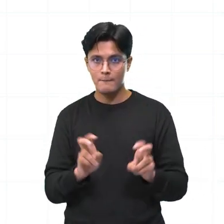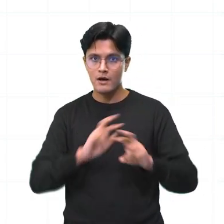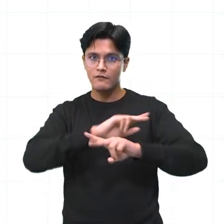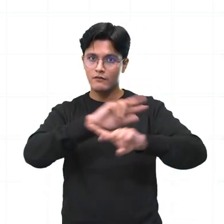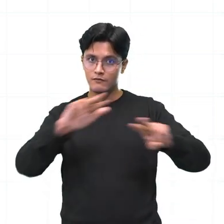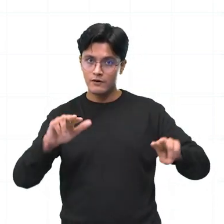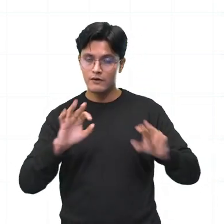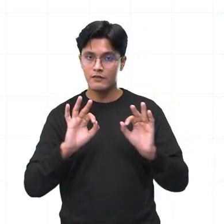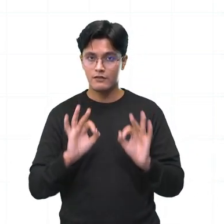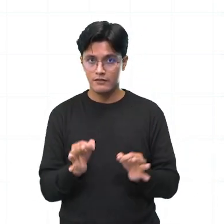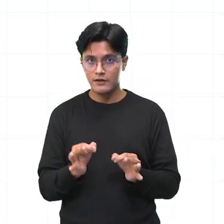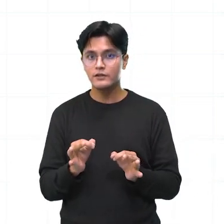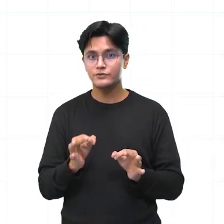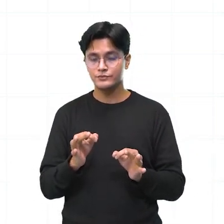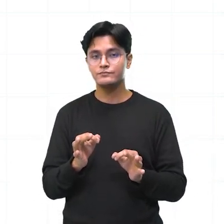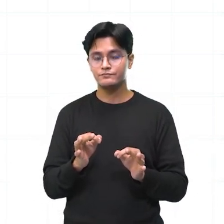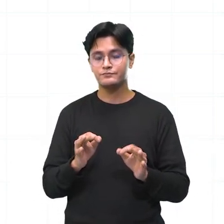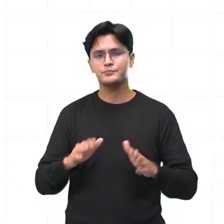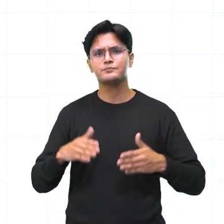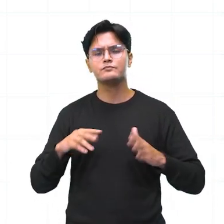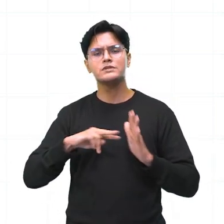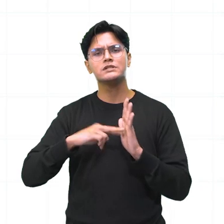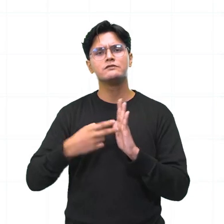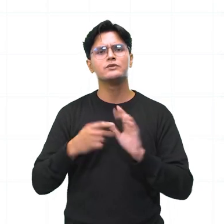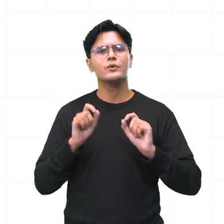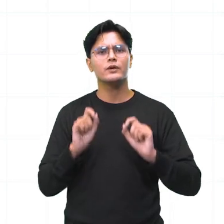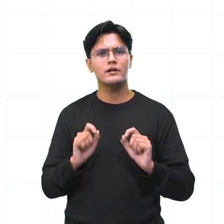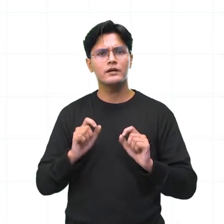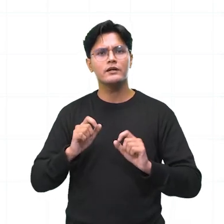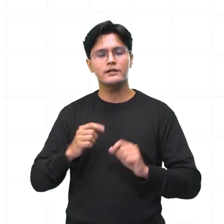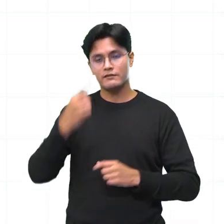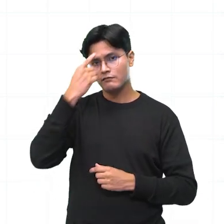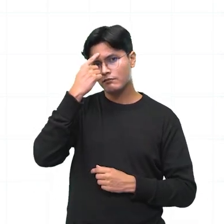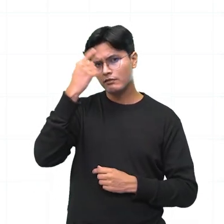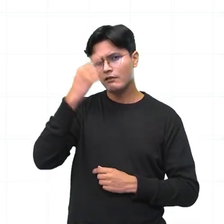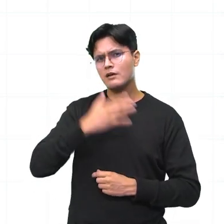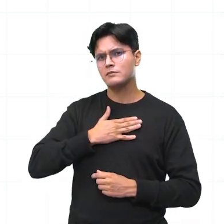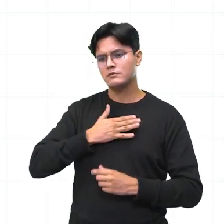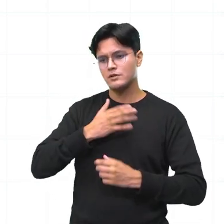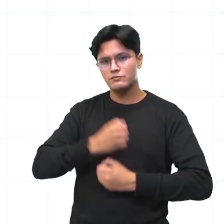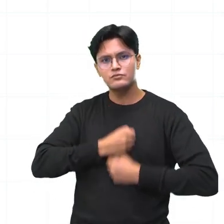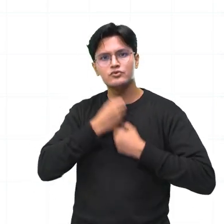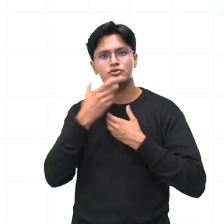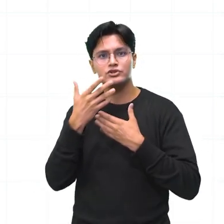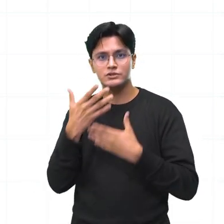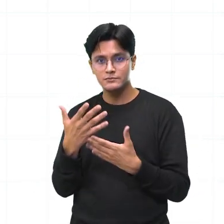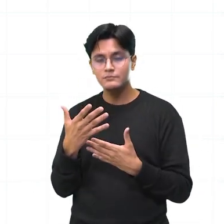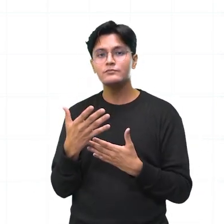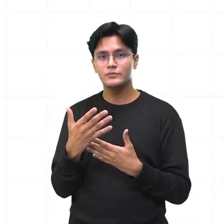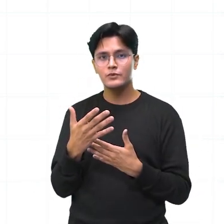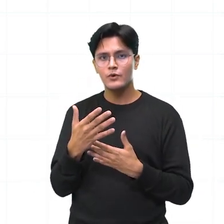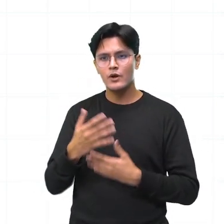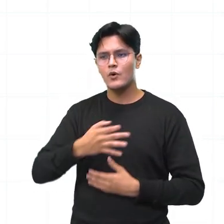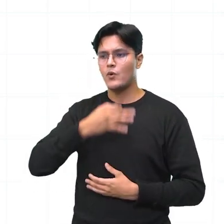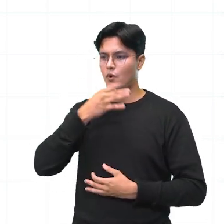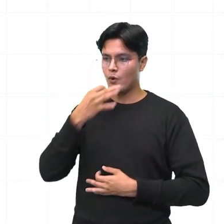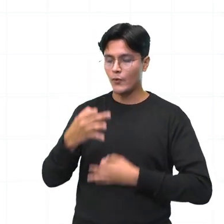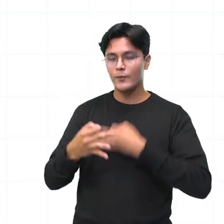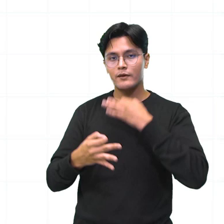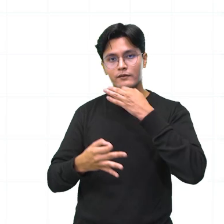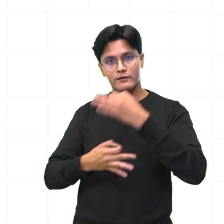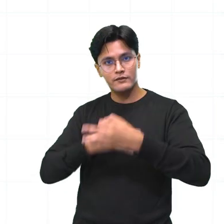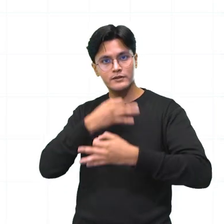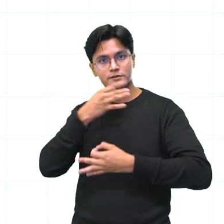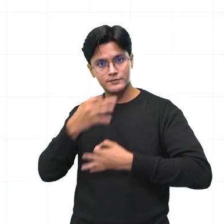Então eu vou expor, né, ali a minha ideia, eu vou defender essa minha ideia,